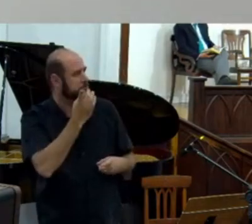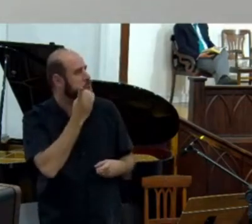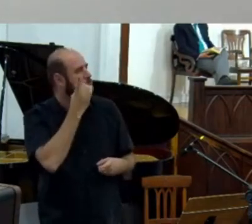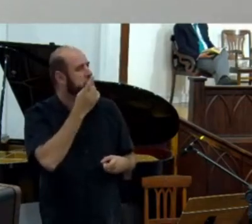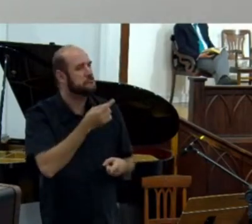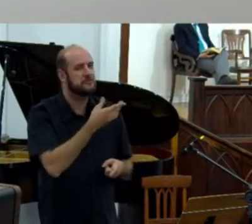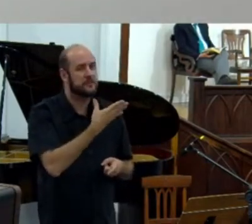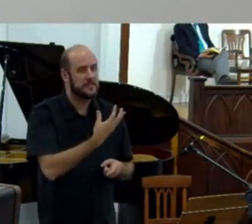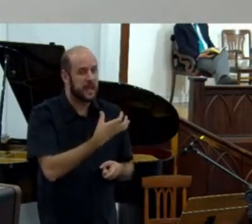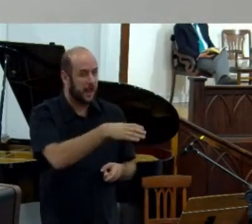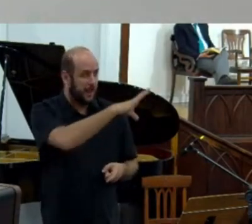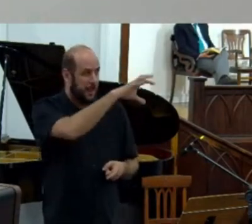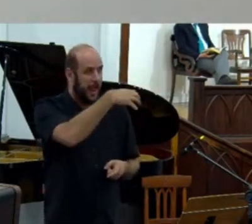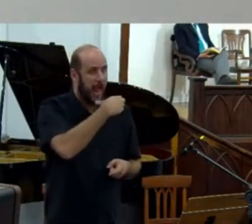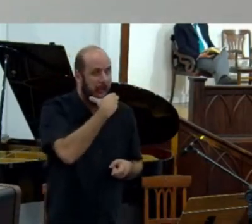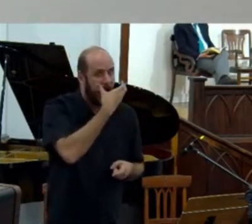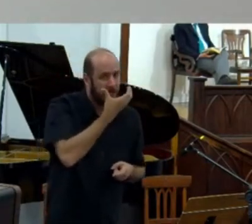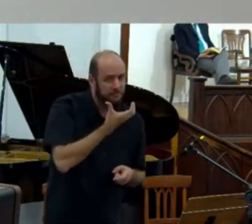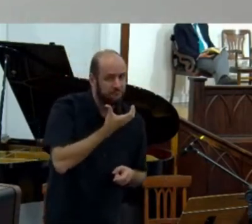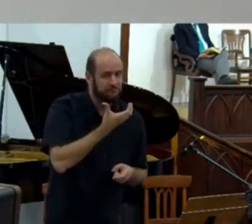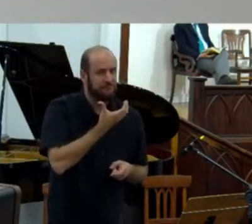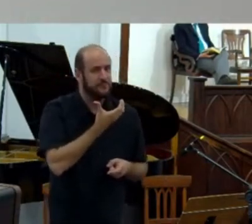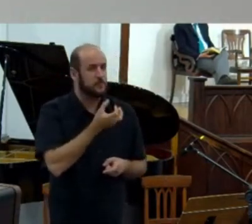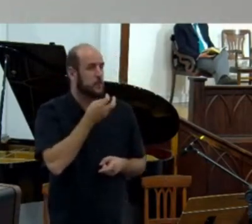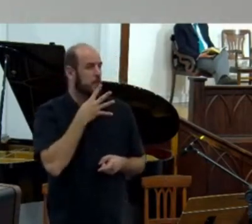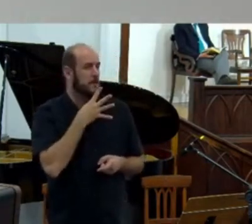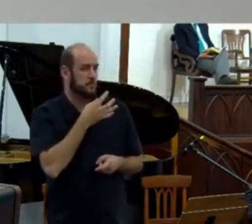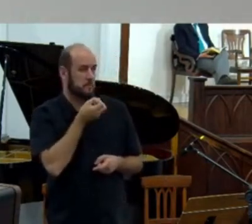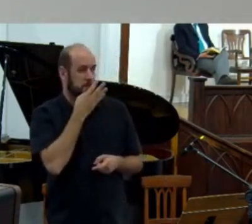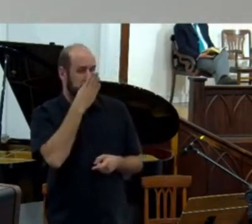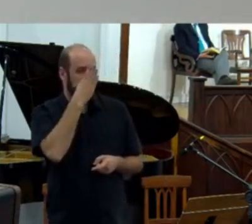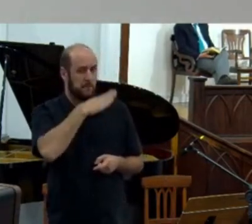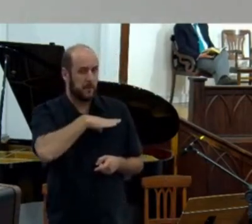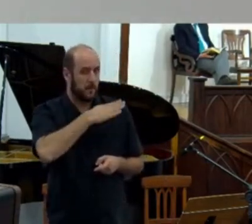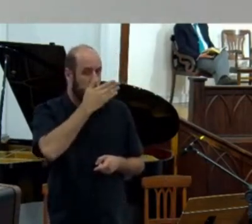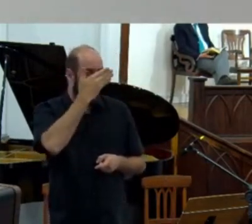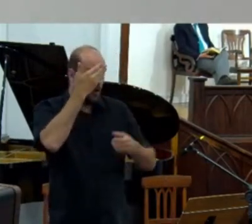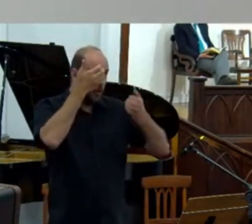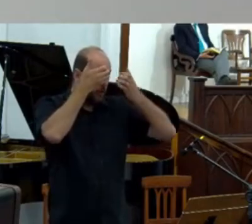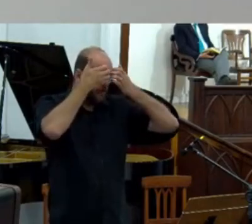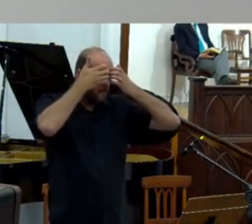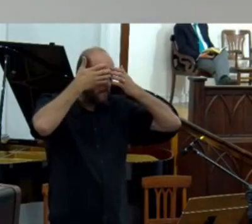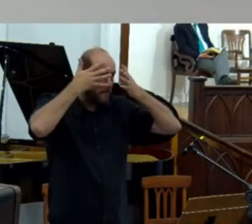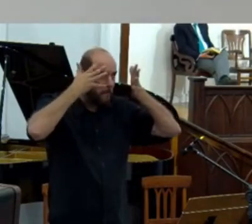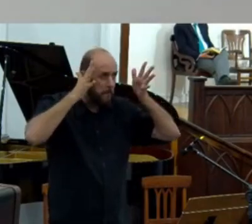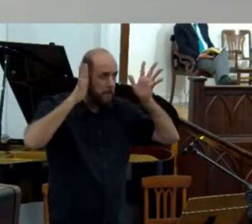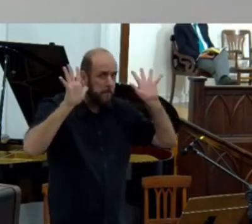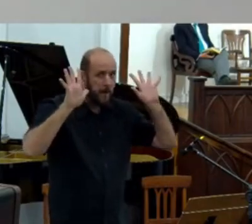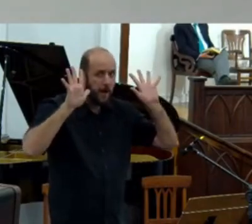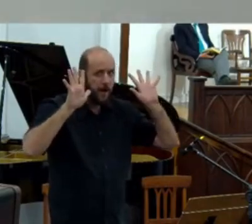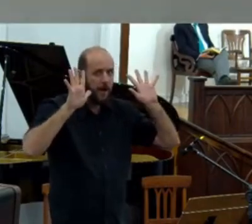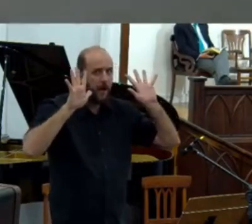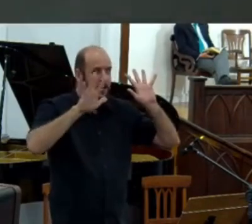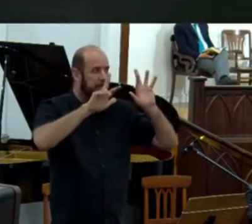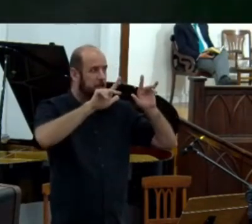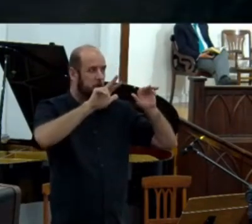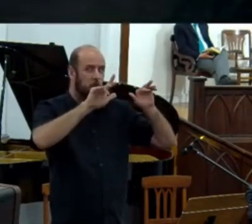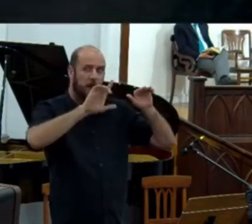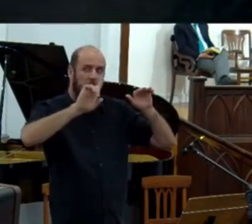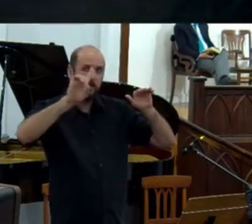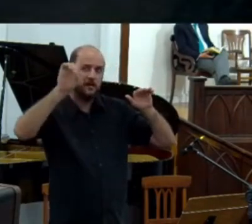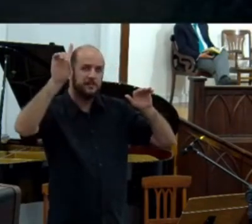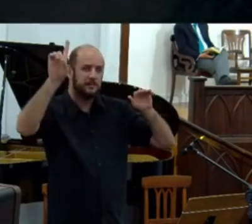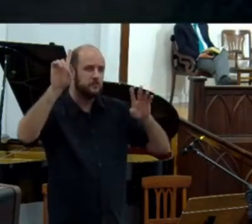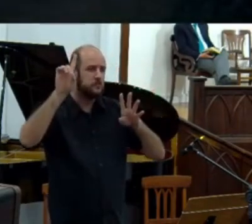dele comerem do fruto da árvore do conhecimento do bem e do mal, os olhos de vocês se abrirão, e como Deus vocês